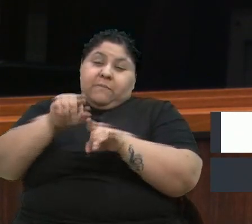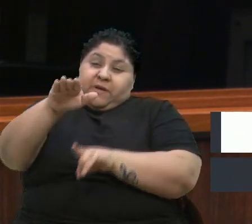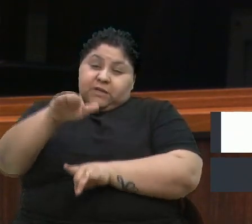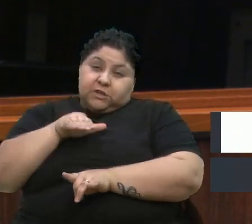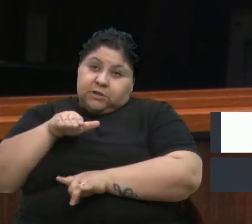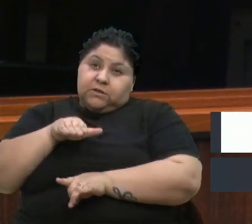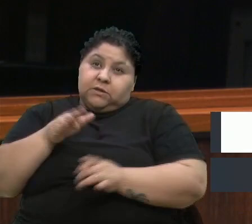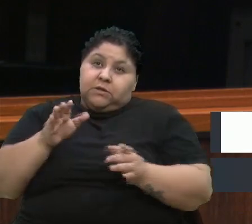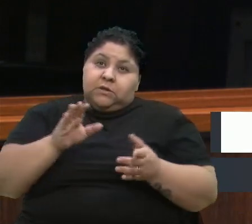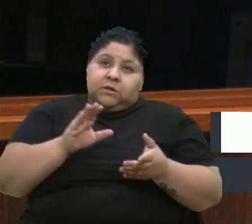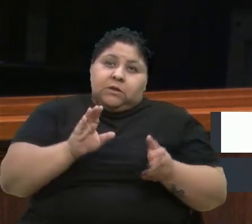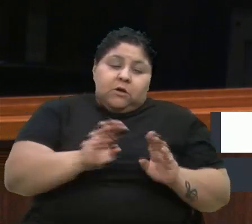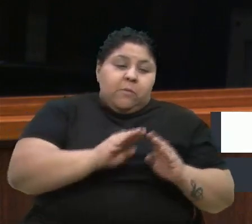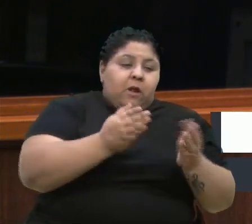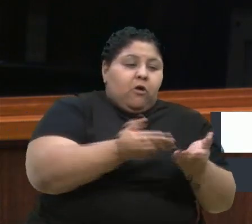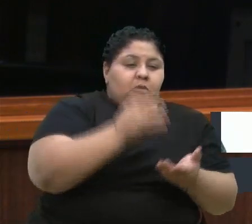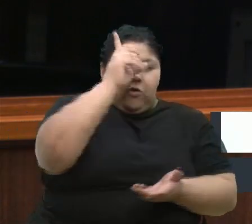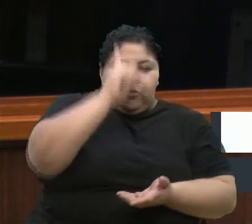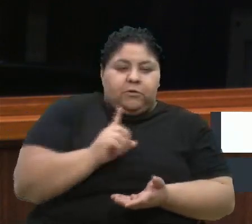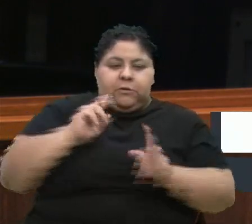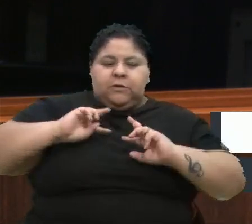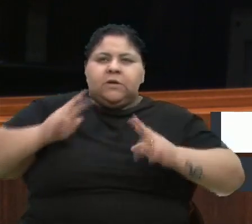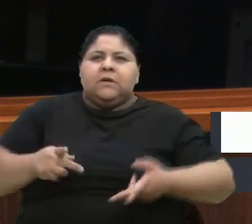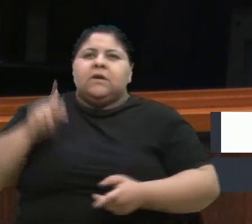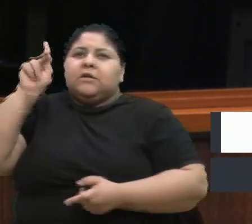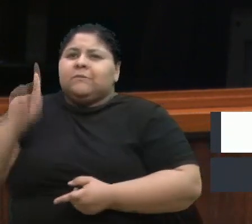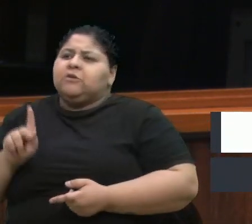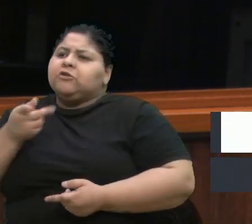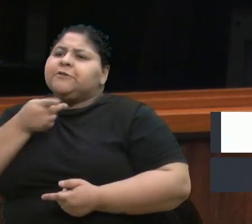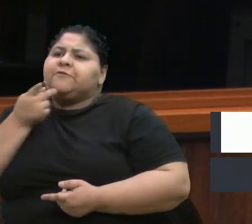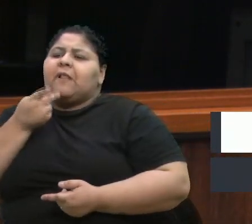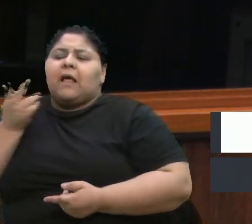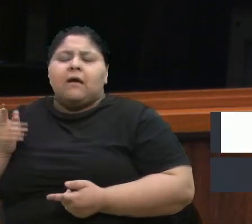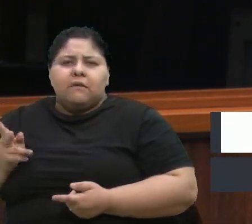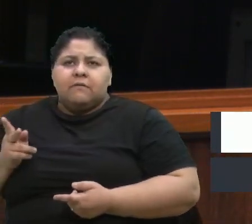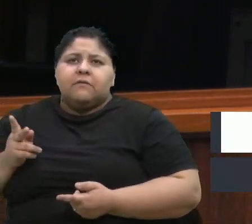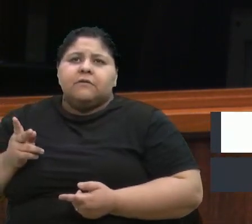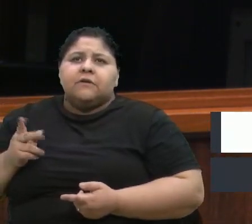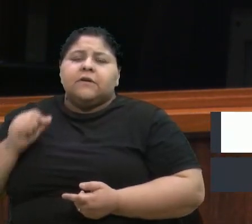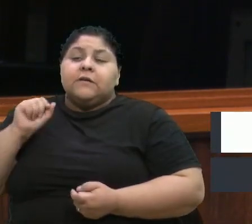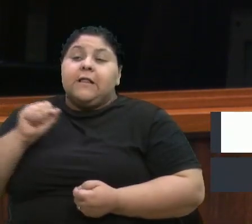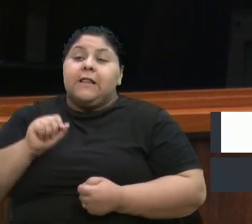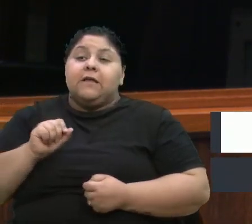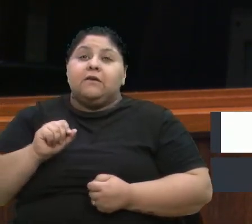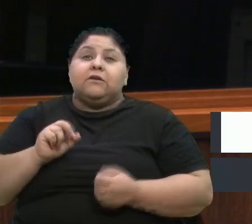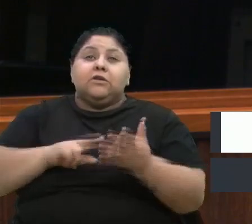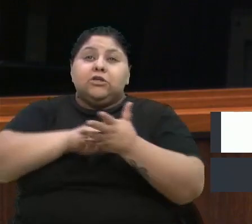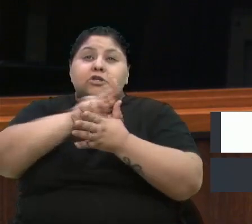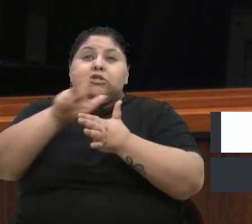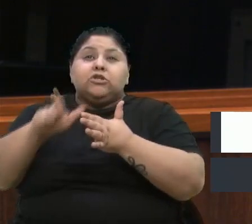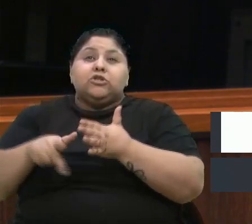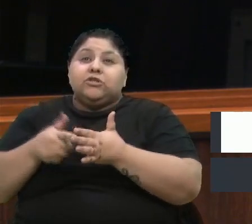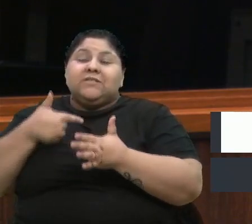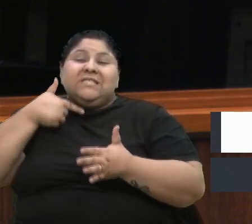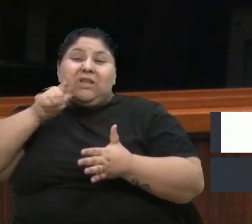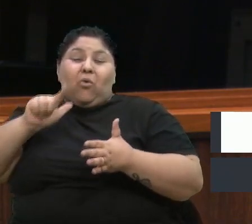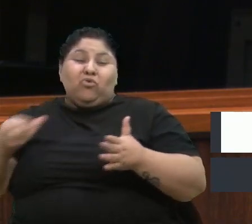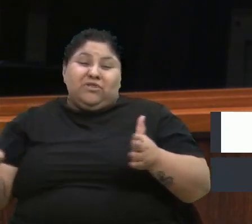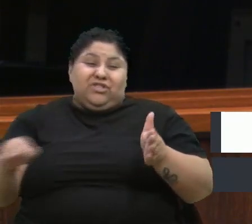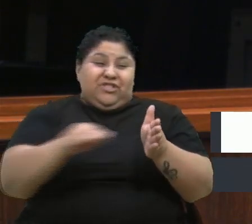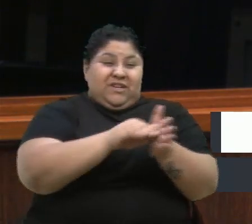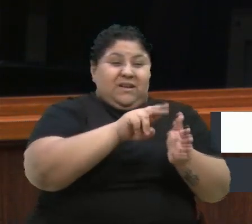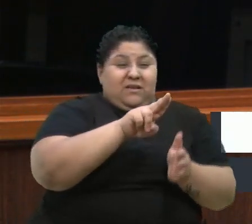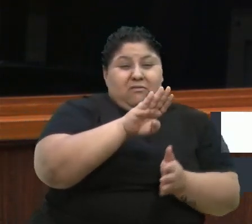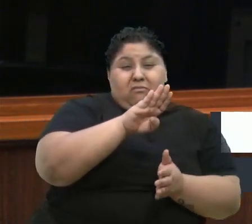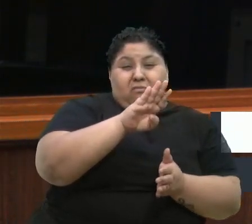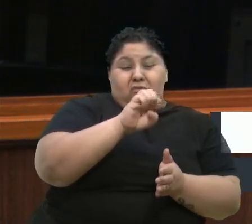Direitos Humanos, as pessoas disseram lá, nem era o assunto saúde, que elas muitas vezes não conseguem ir na UBS porque não